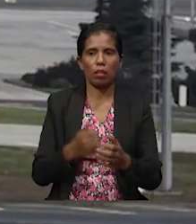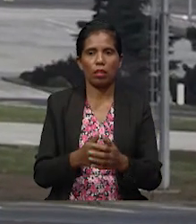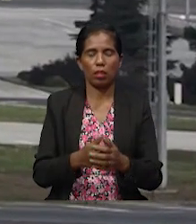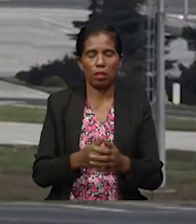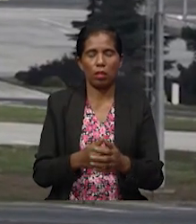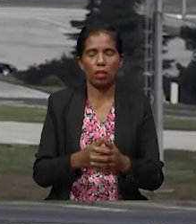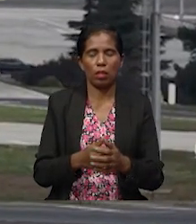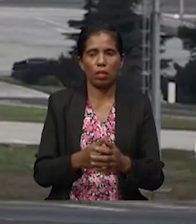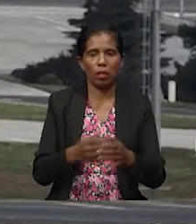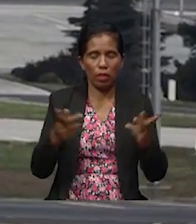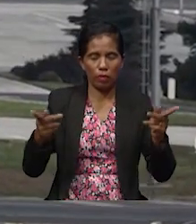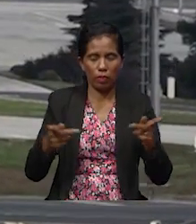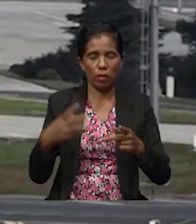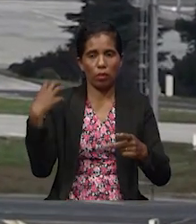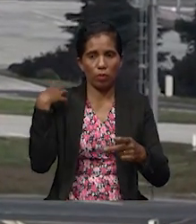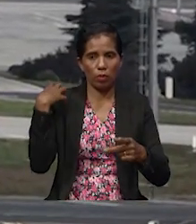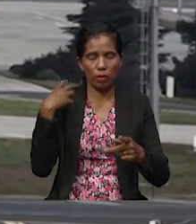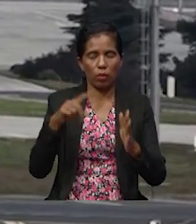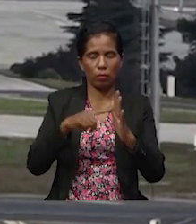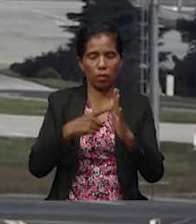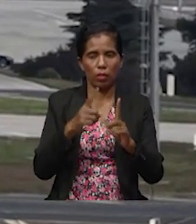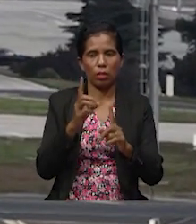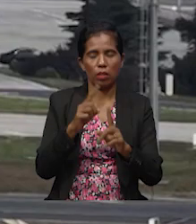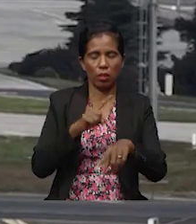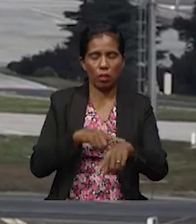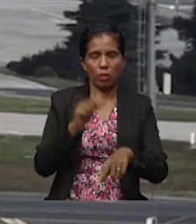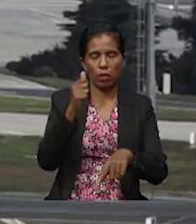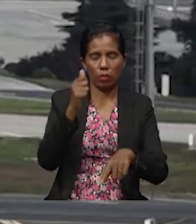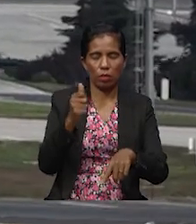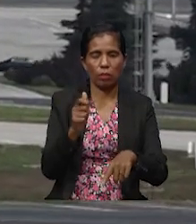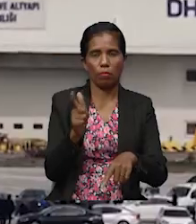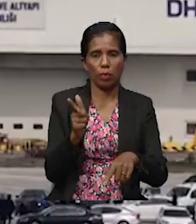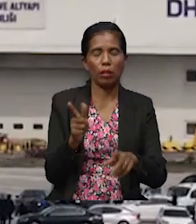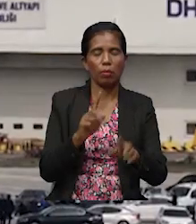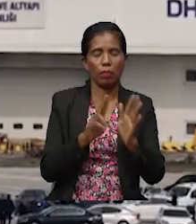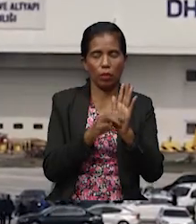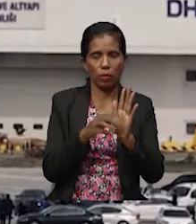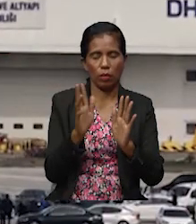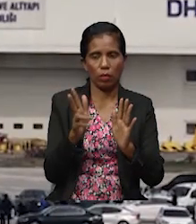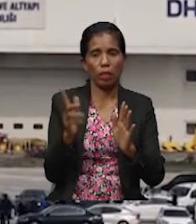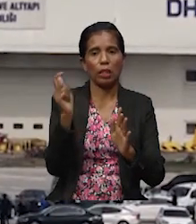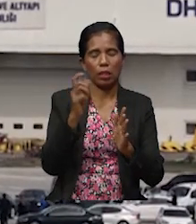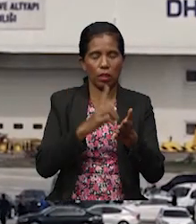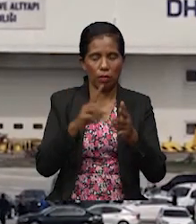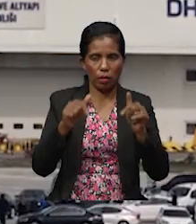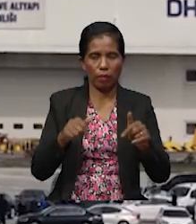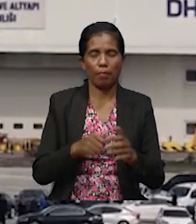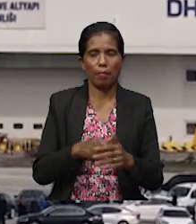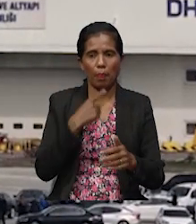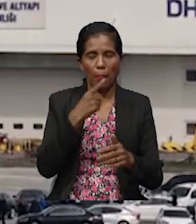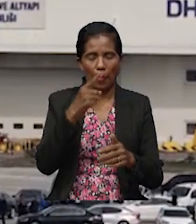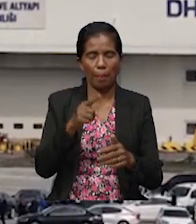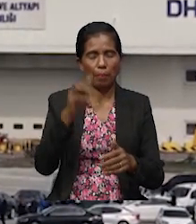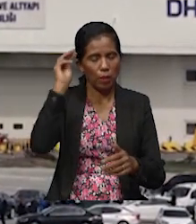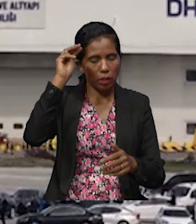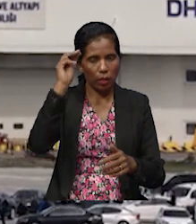presidensial Dolma Base, seha huya oras tuku sanululiu minutu tolnulu iha tersa semanane. Ministerio Relasaun Exterior Turkiya